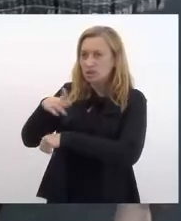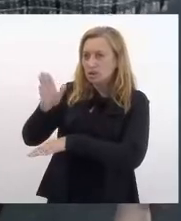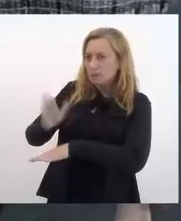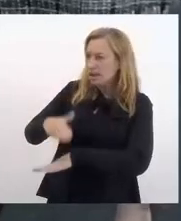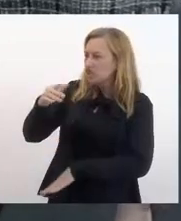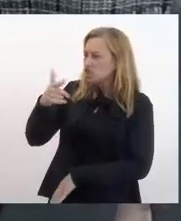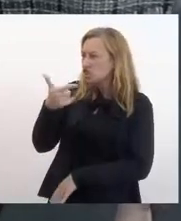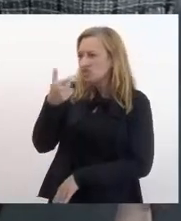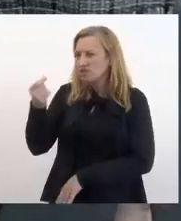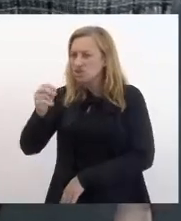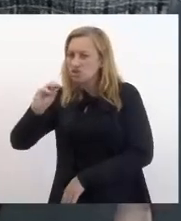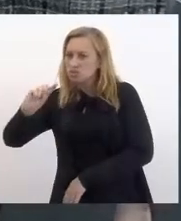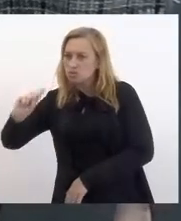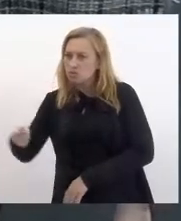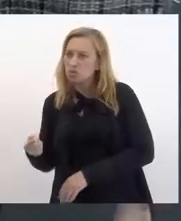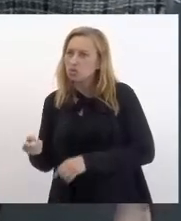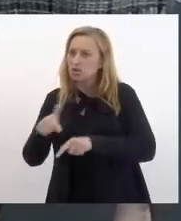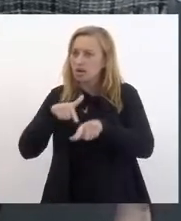mil empregos, Tia Ju.